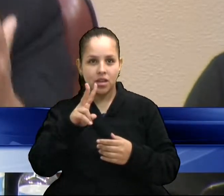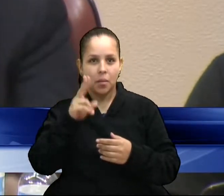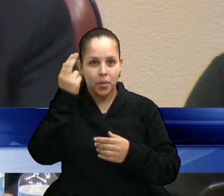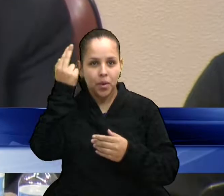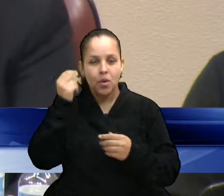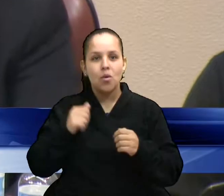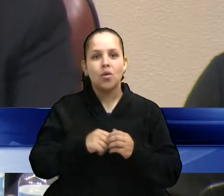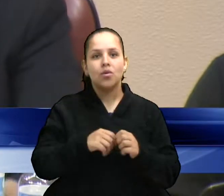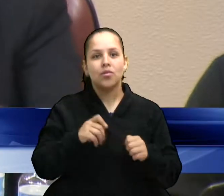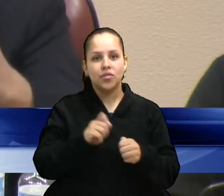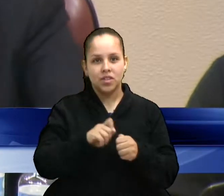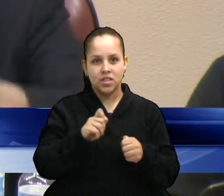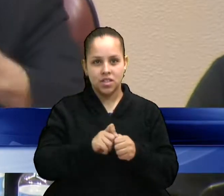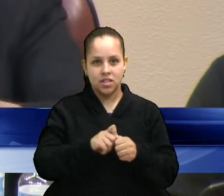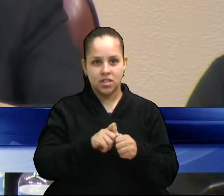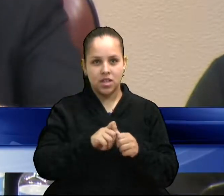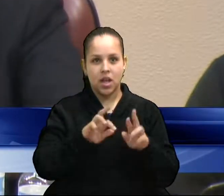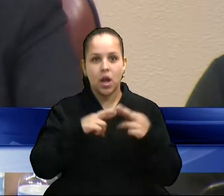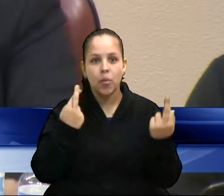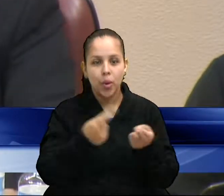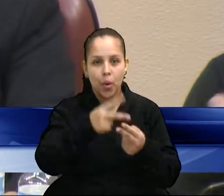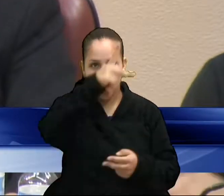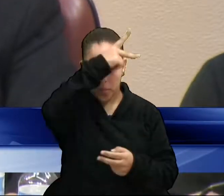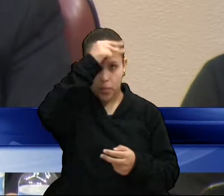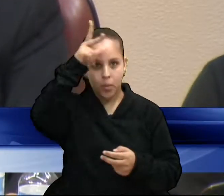estava lotada, para discutir,